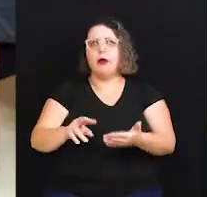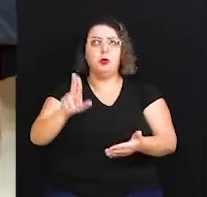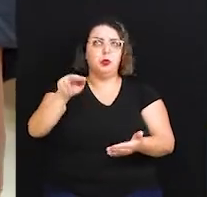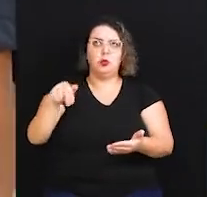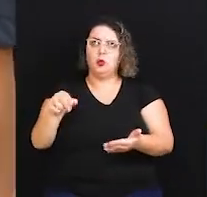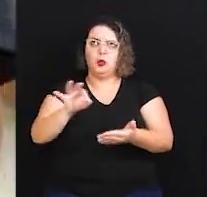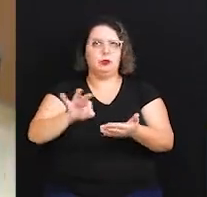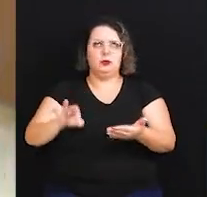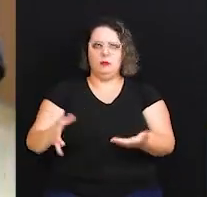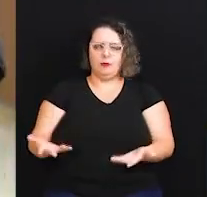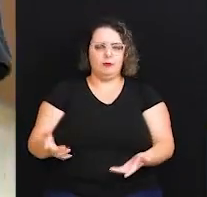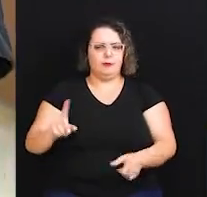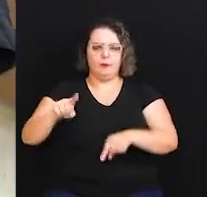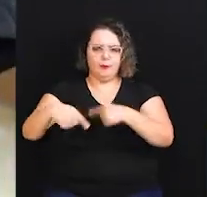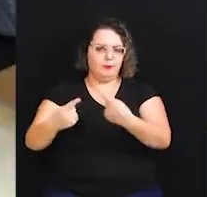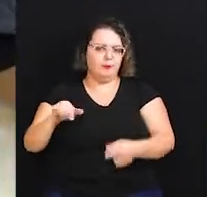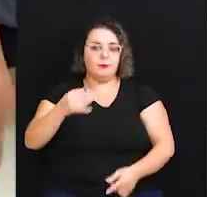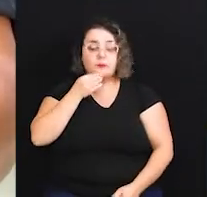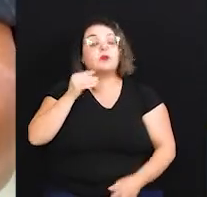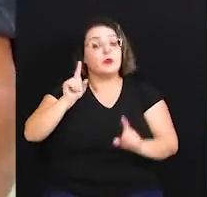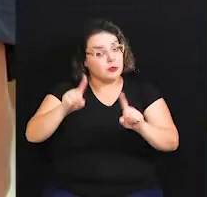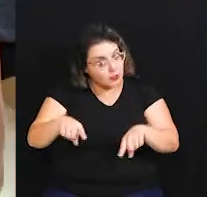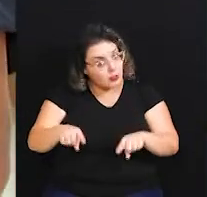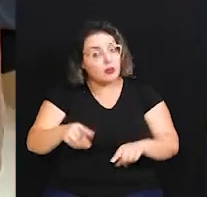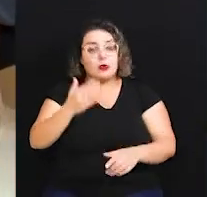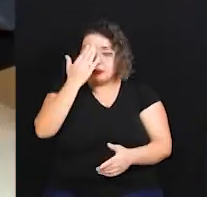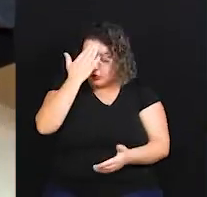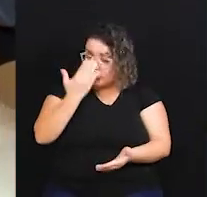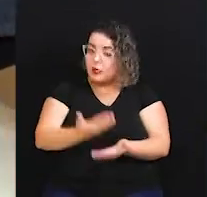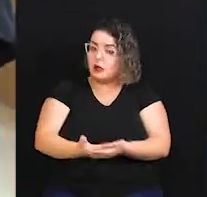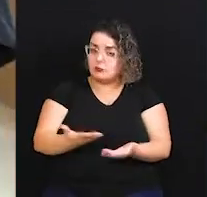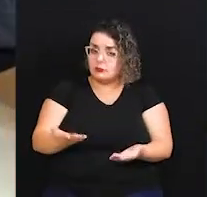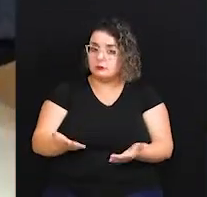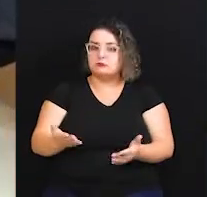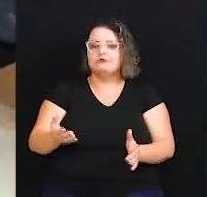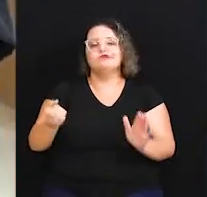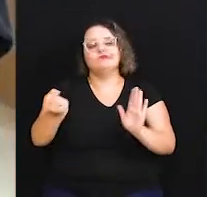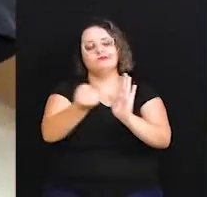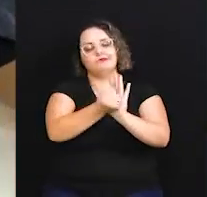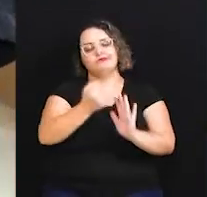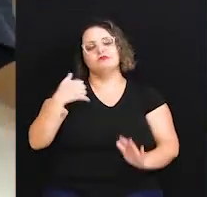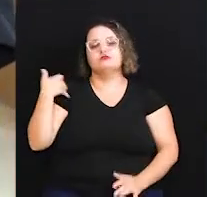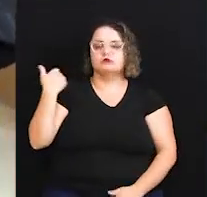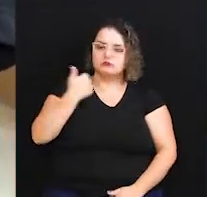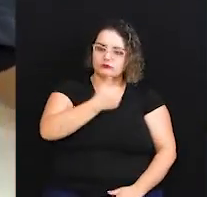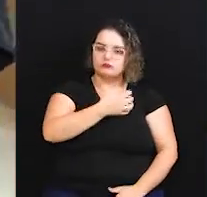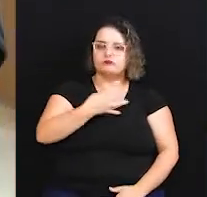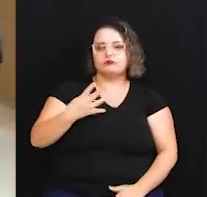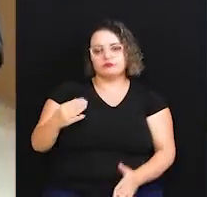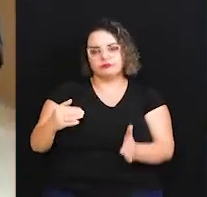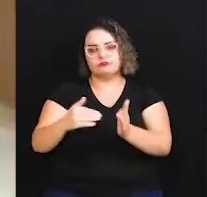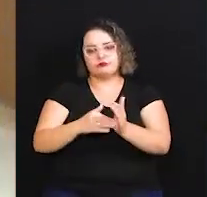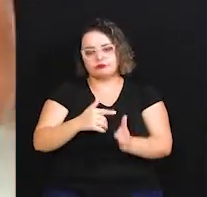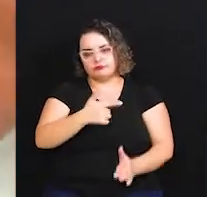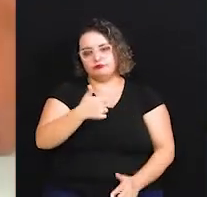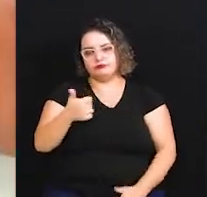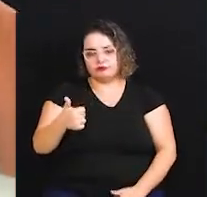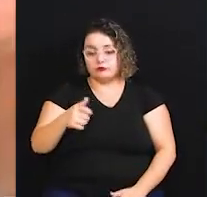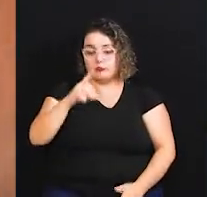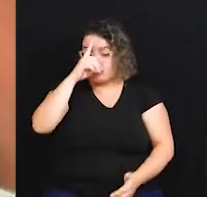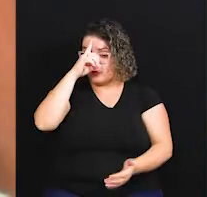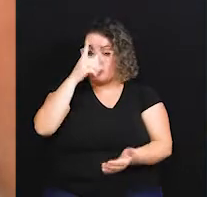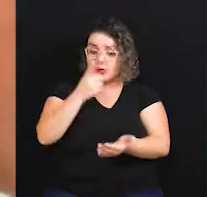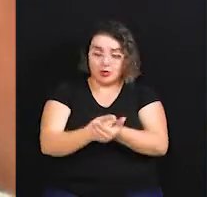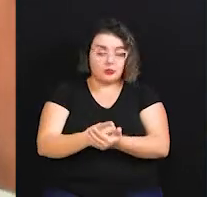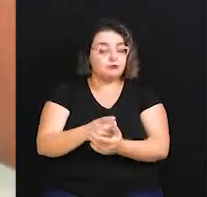você não possa ter uma segunda chance. Sim, eu acredito nisso. Mas tem essa marca dos 14 aos 21 de se tomar